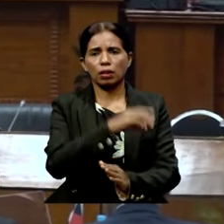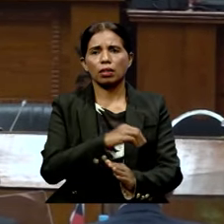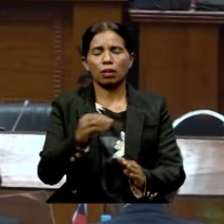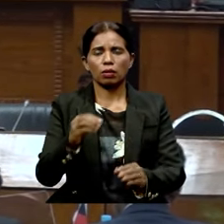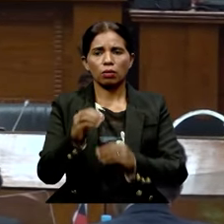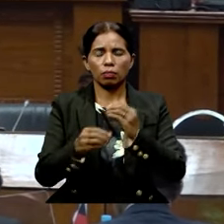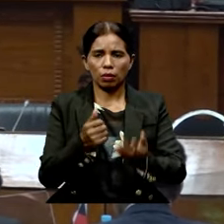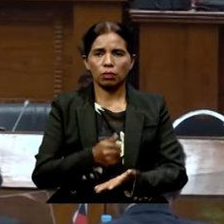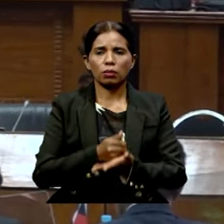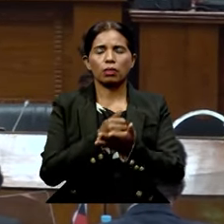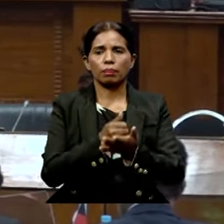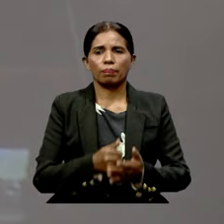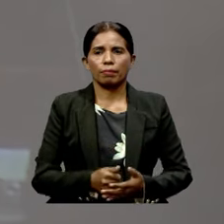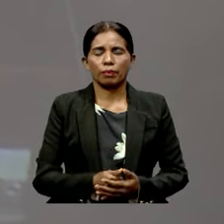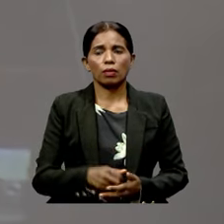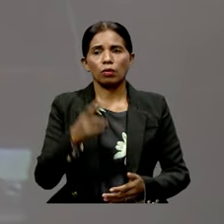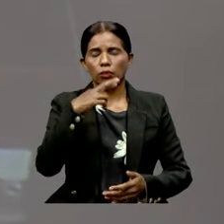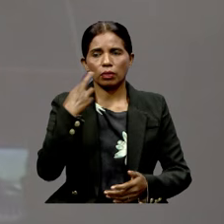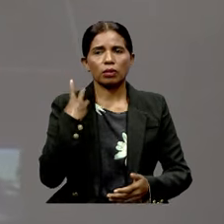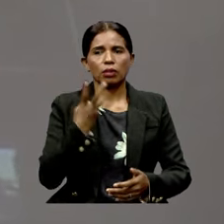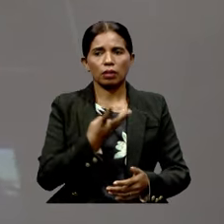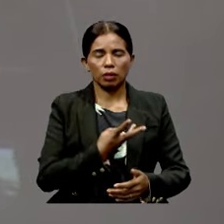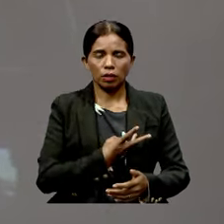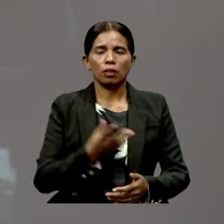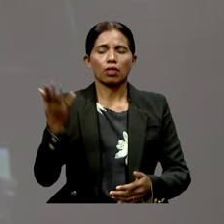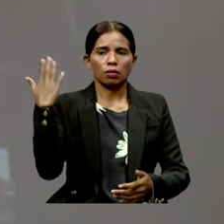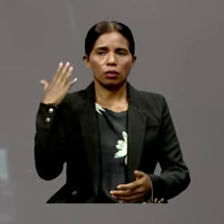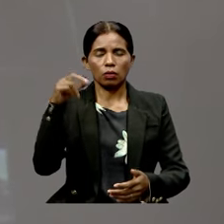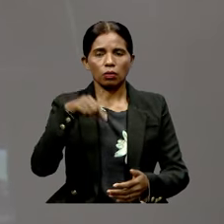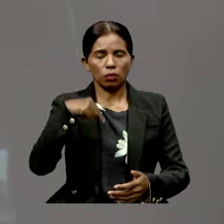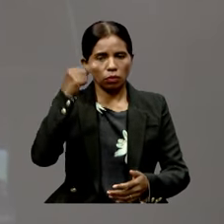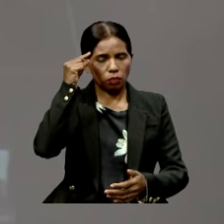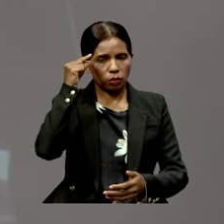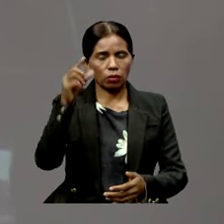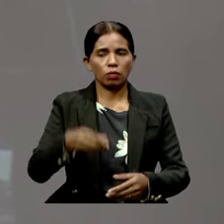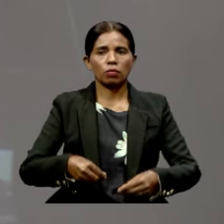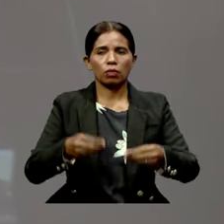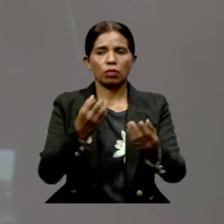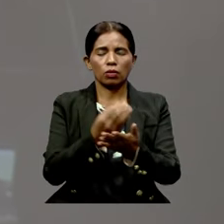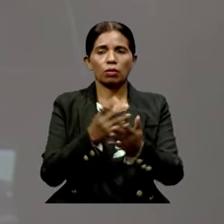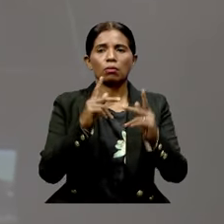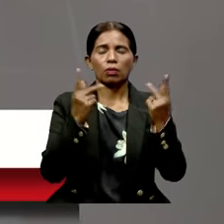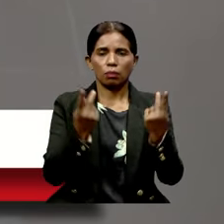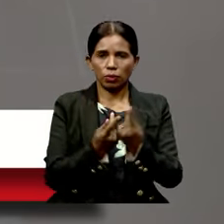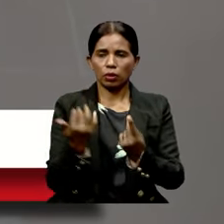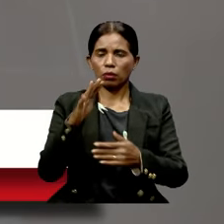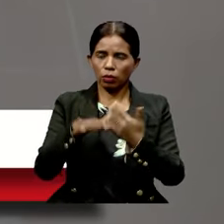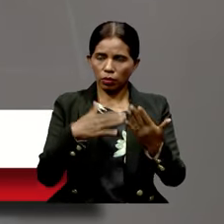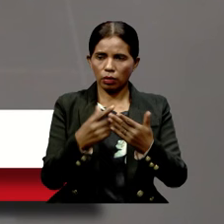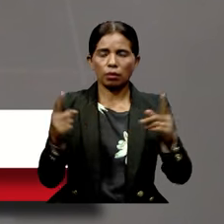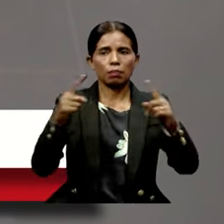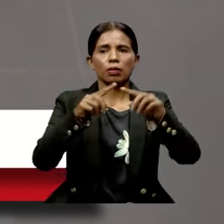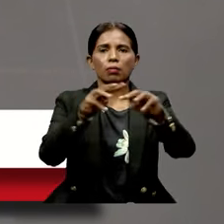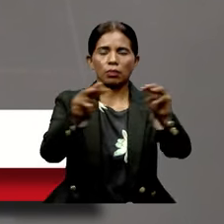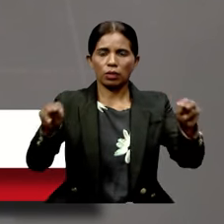ne. Foz nebe ita horvera governo foz subsídio ba iha companhia sirané. Barret iha